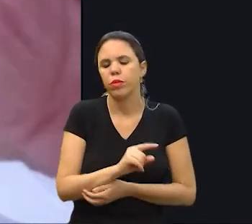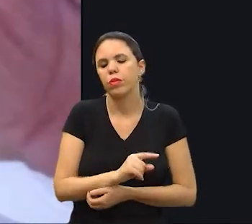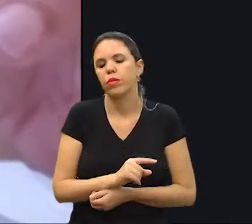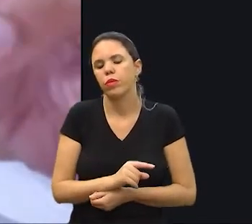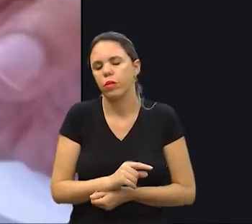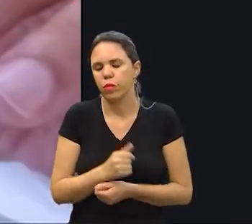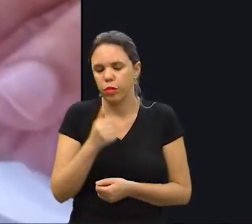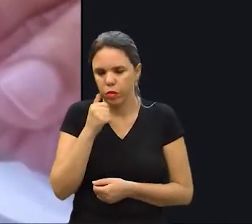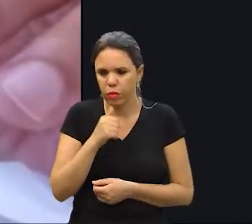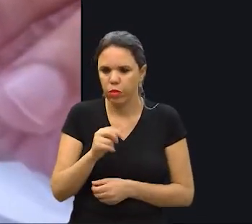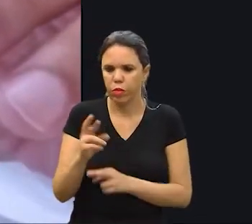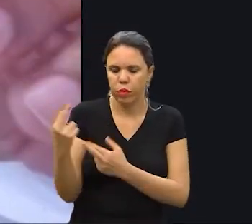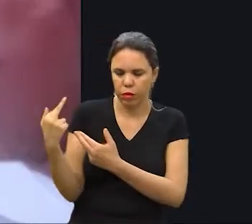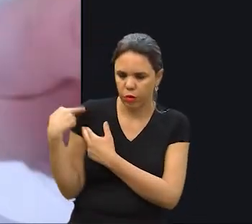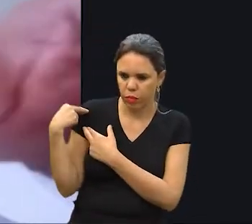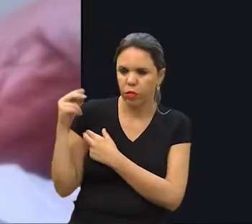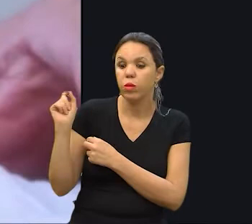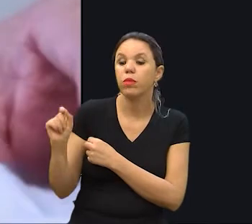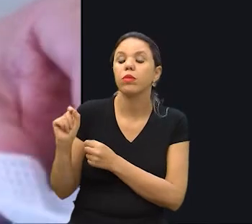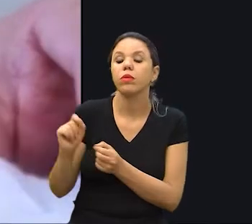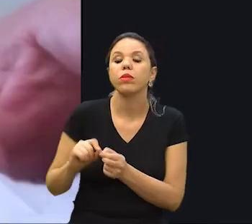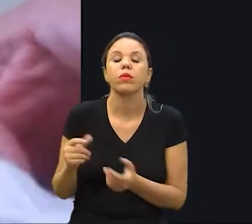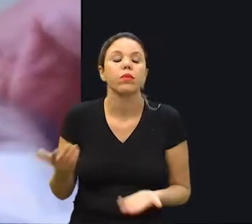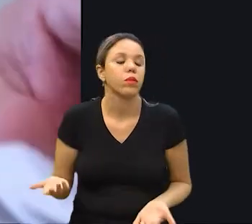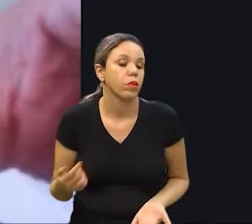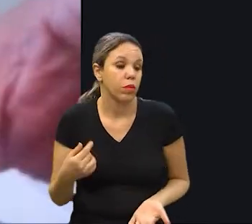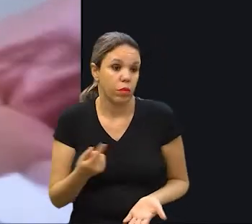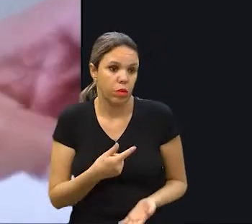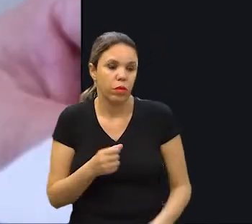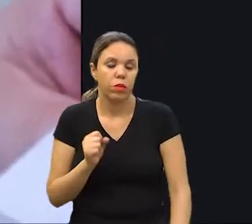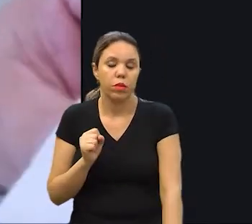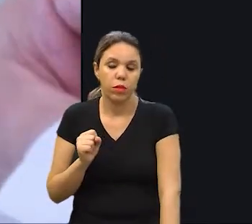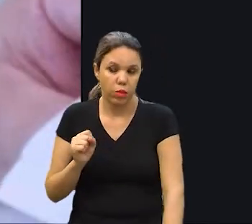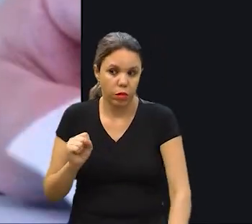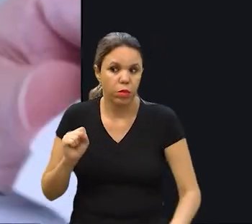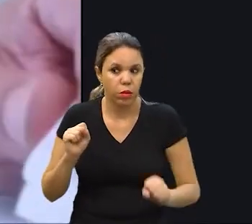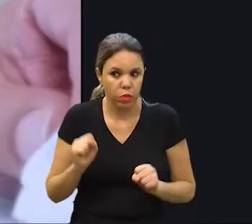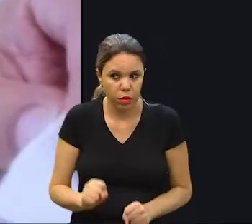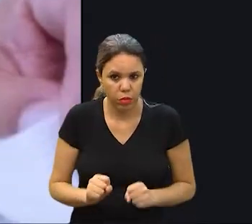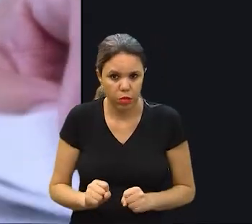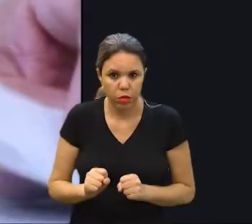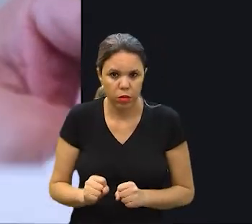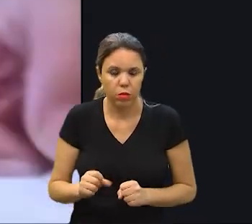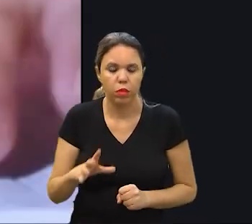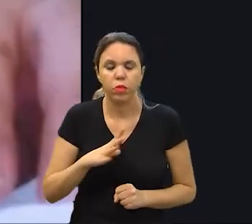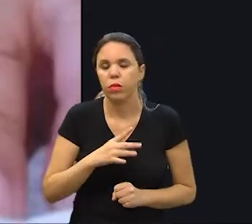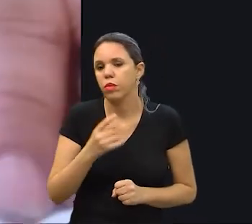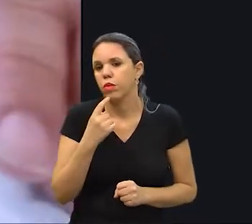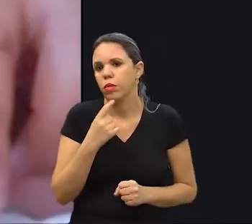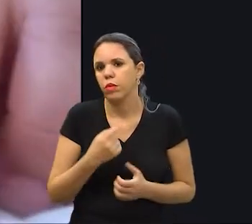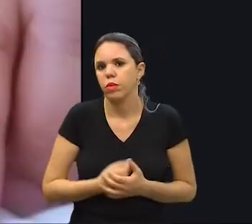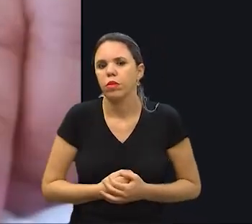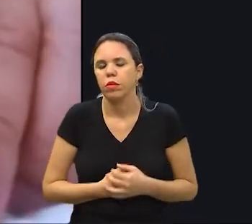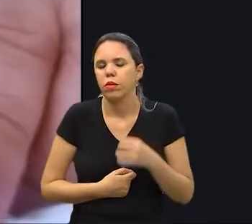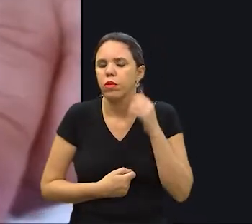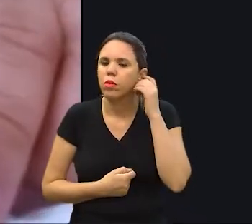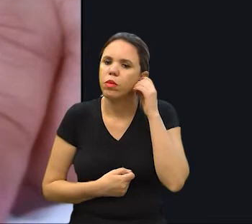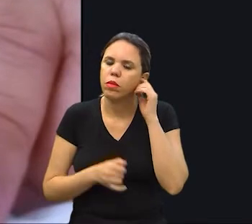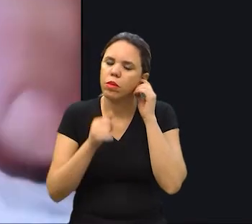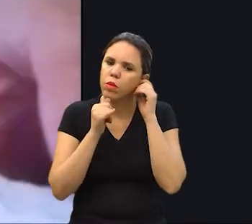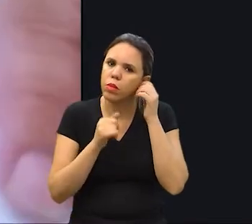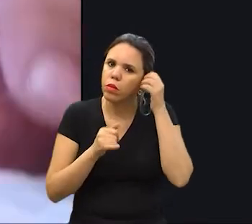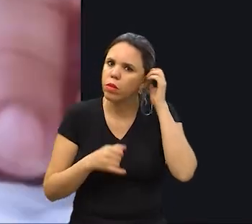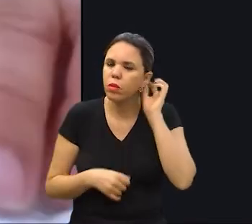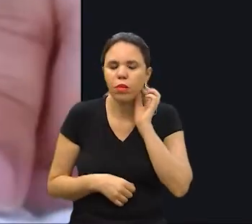mulheres, mas trazendo a responsabilidade para que a gente possa criar, na cidade de Campinas,